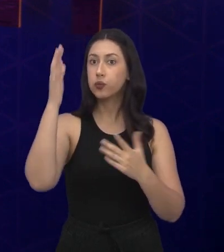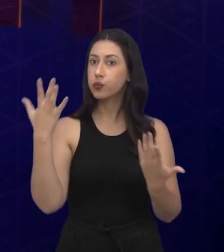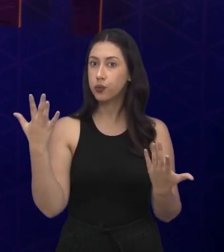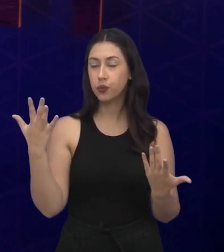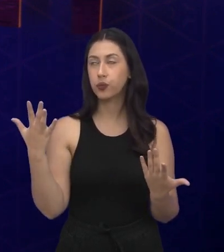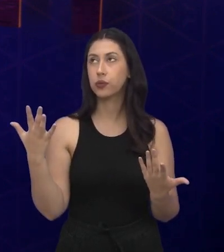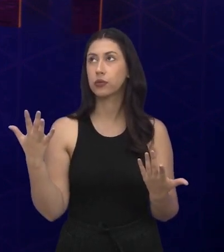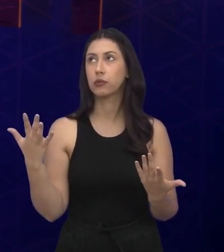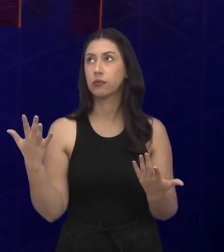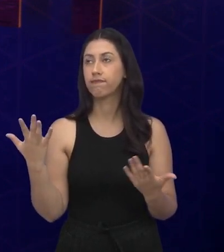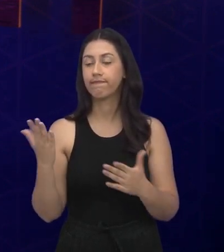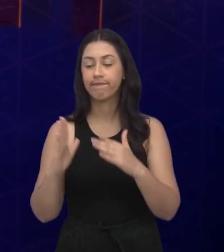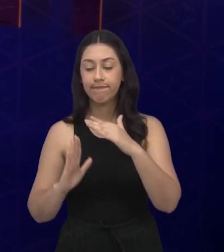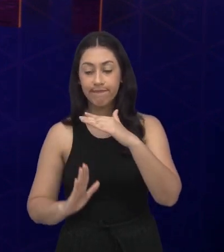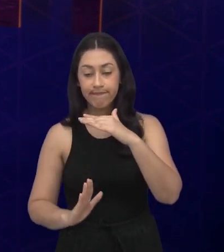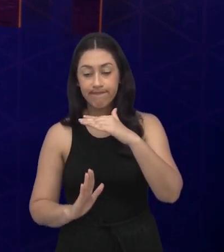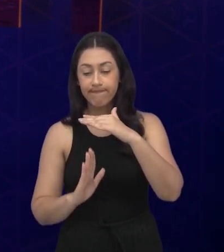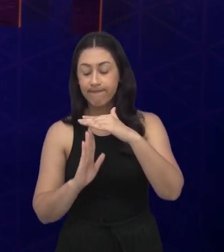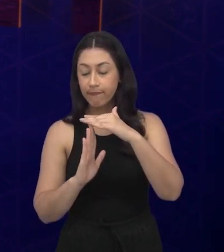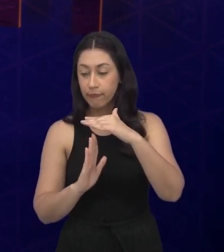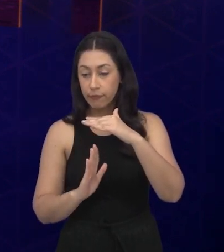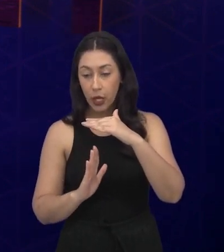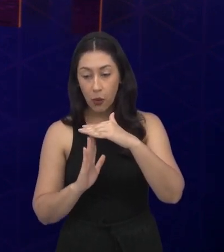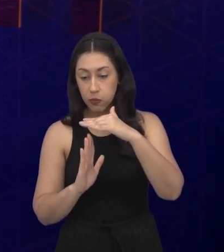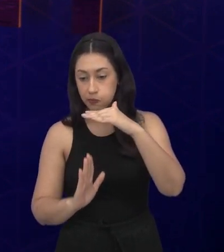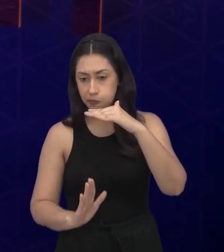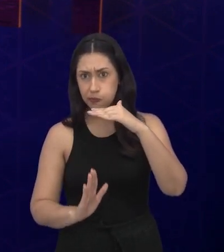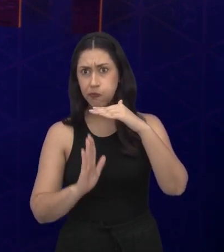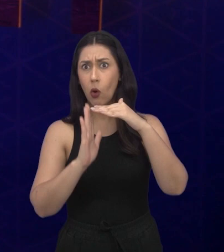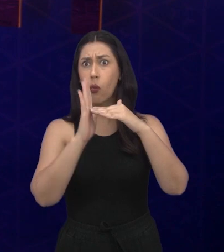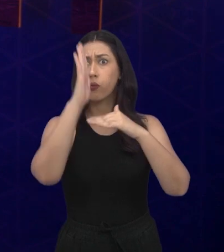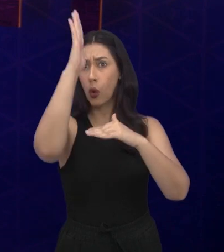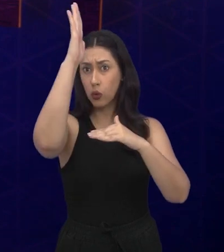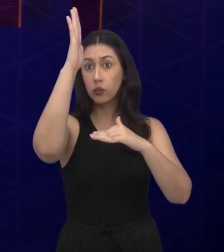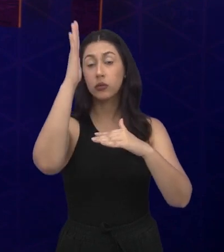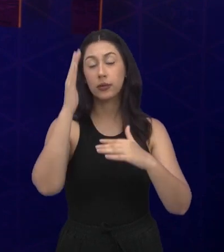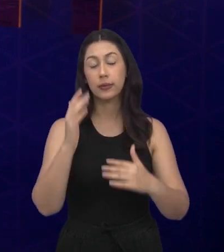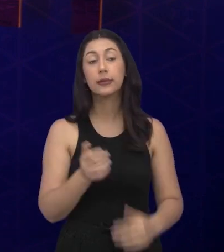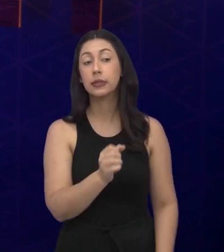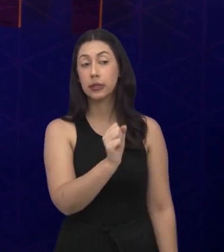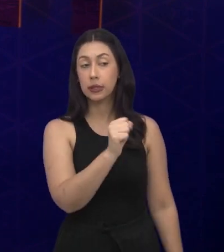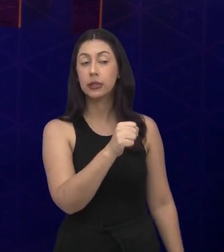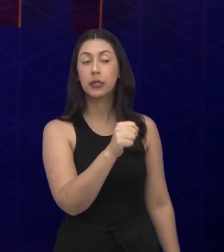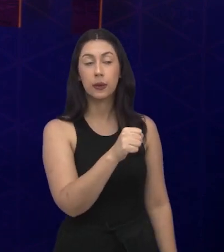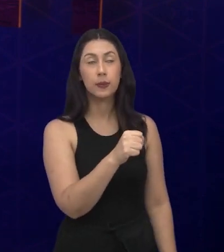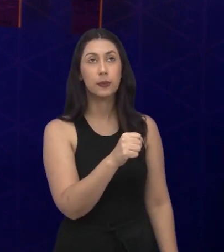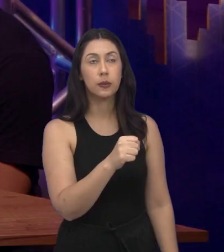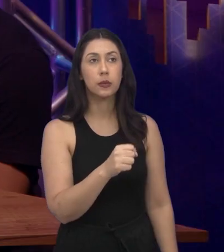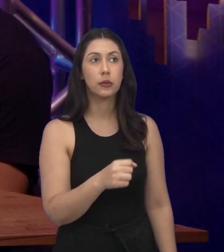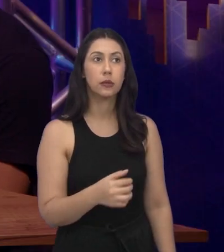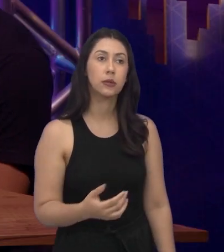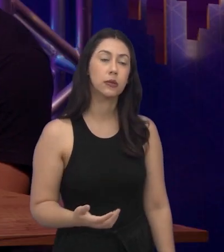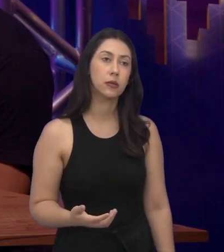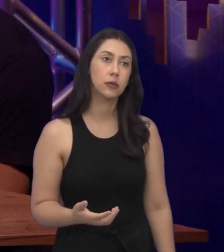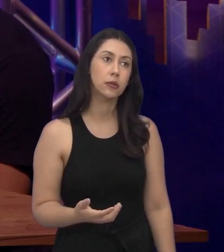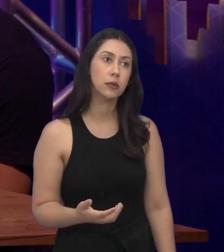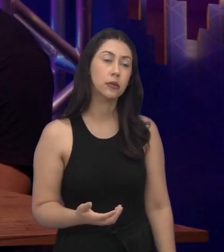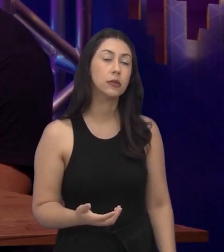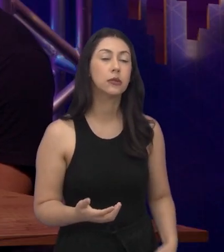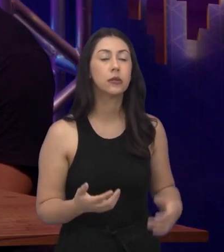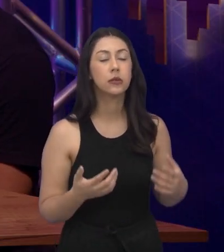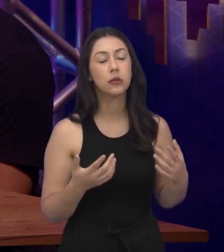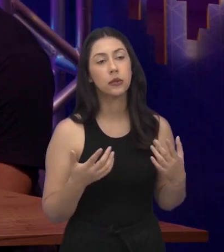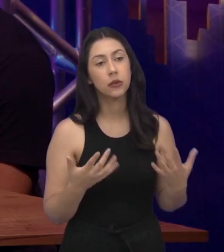não do esperado, mas do normal para a vida humana. Exato. E,